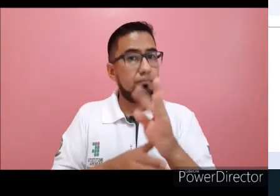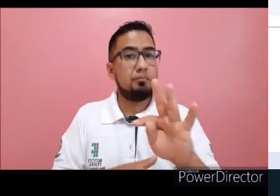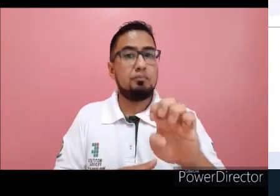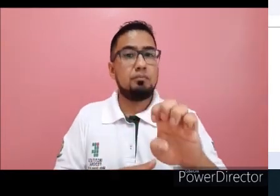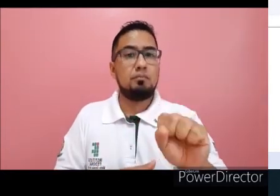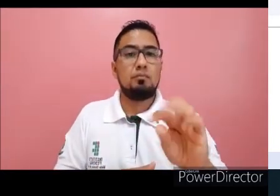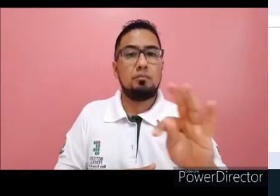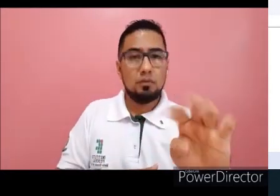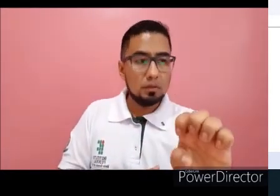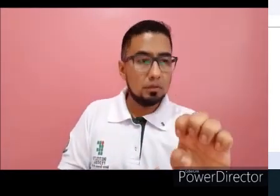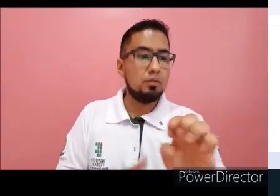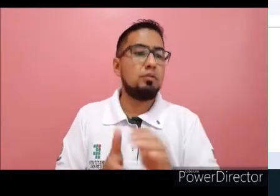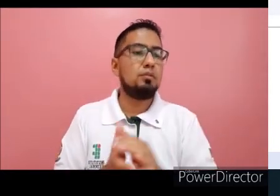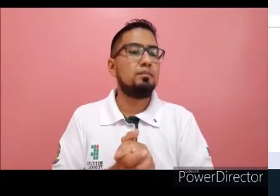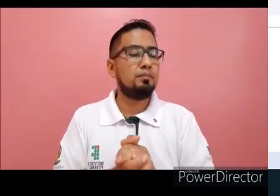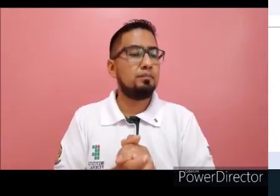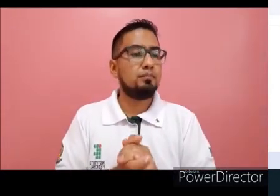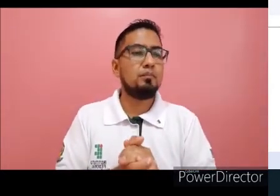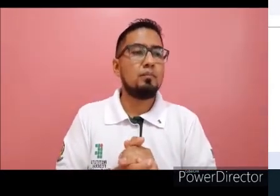teste,